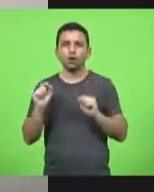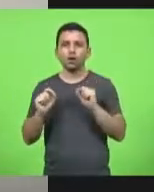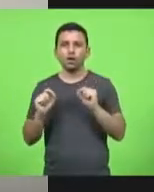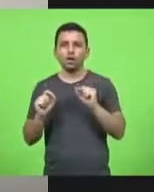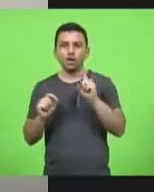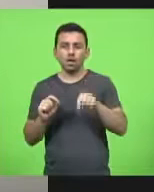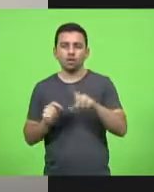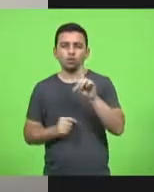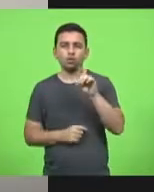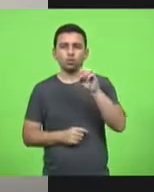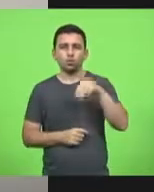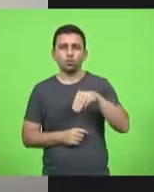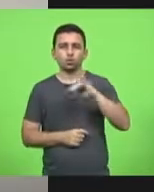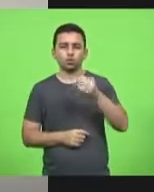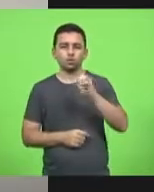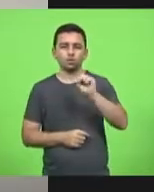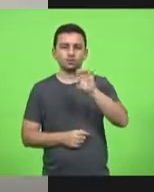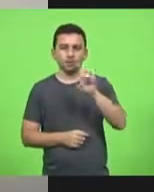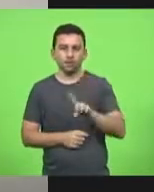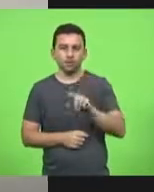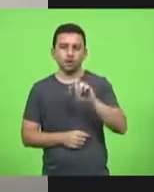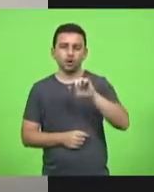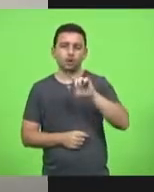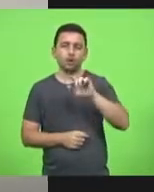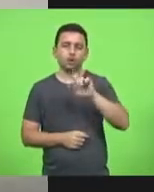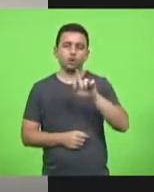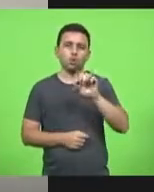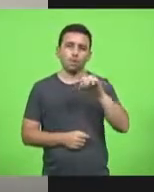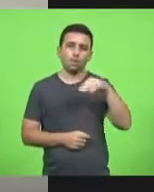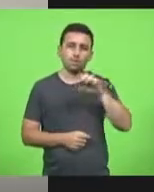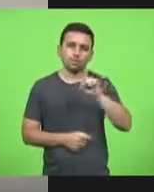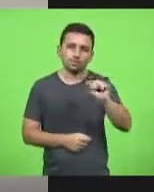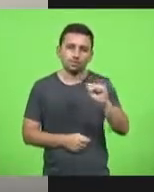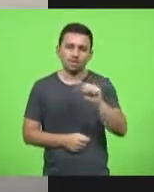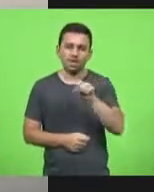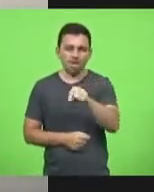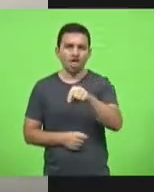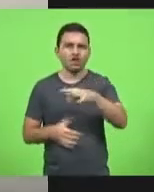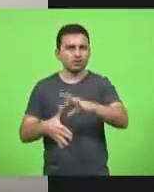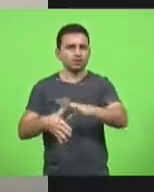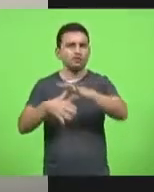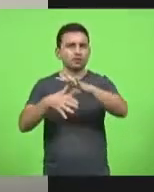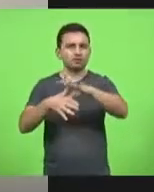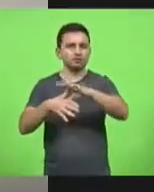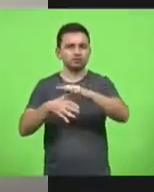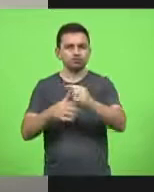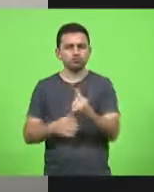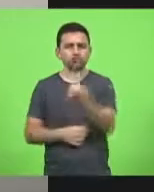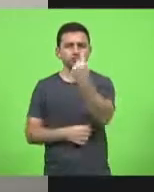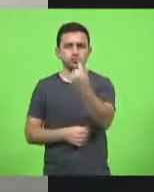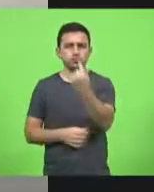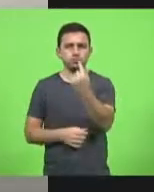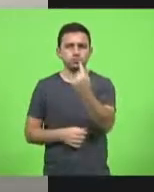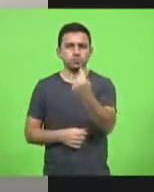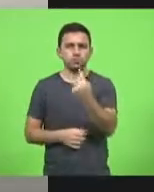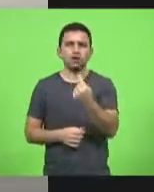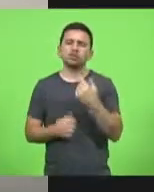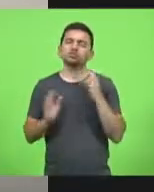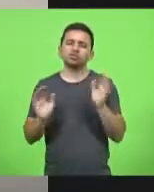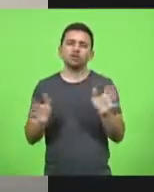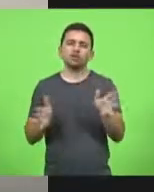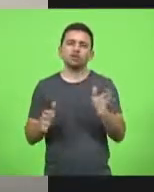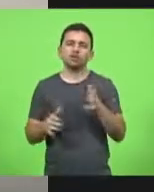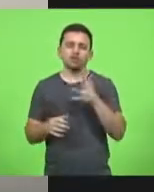José Gomes, um líder único que, como sempre repetia,